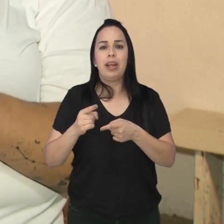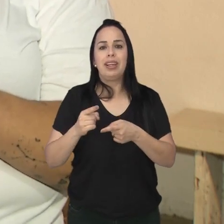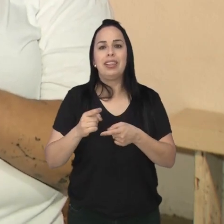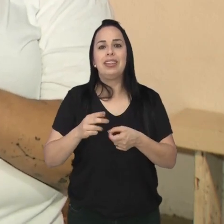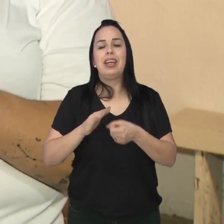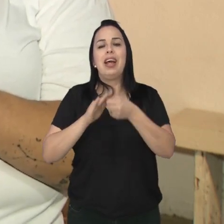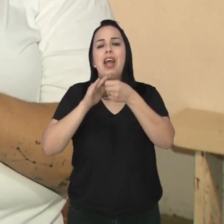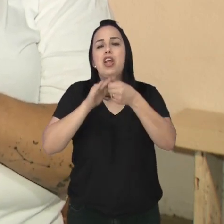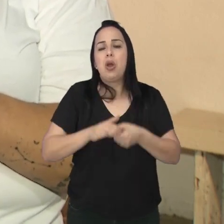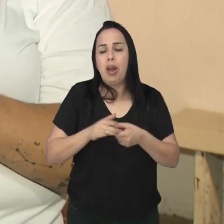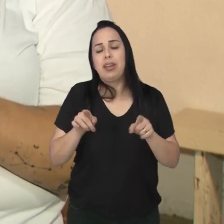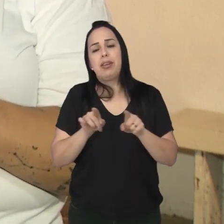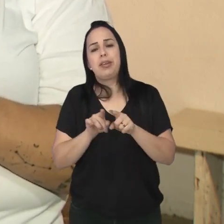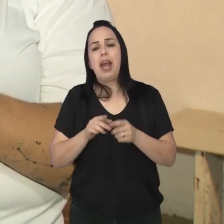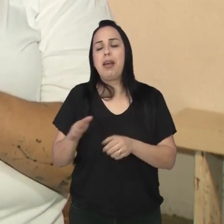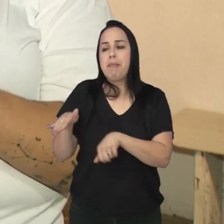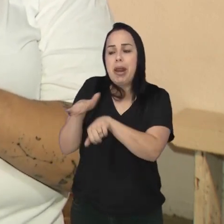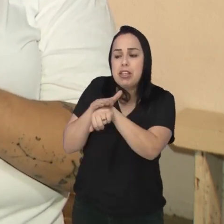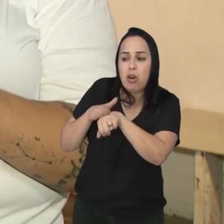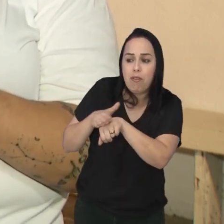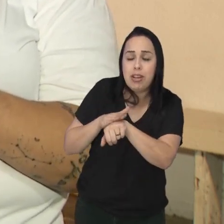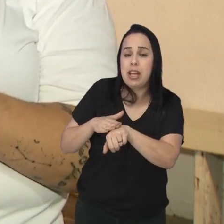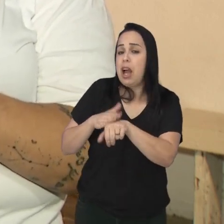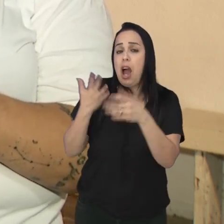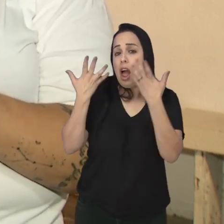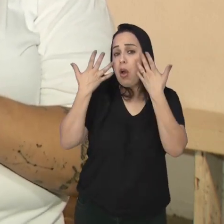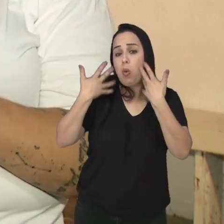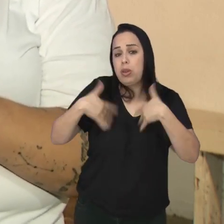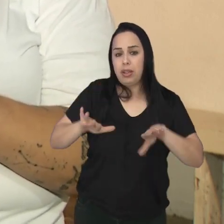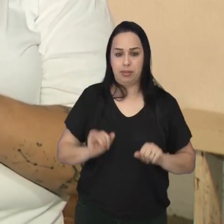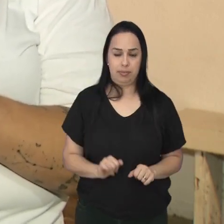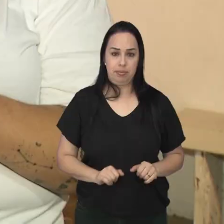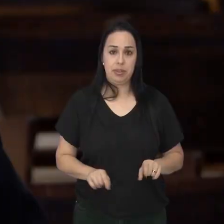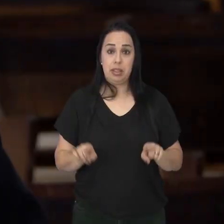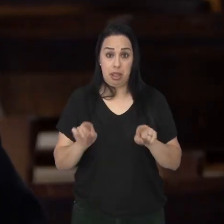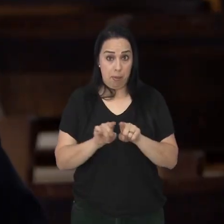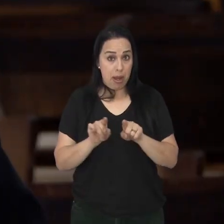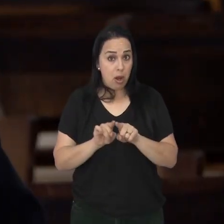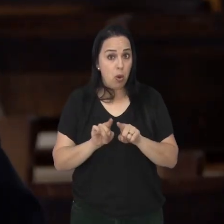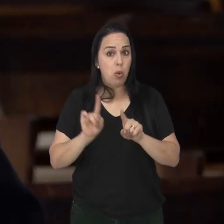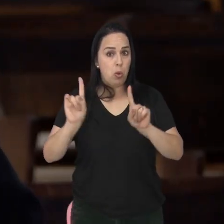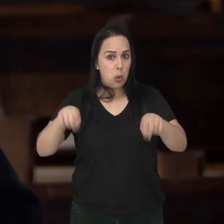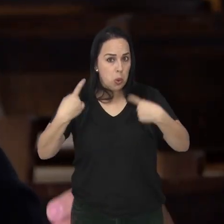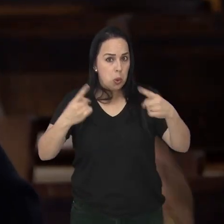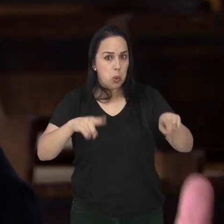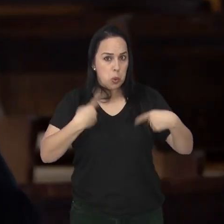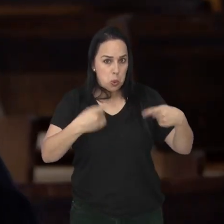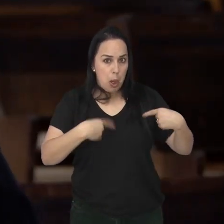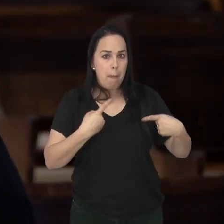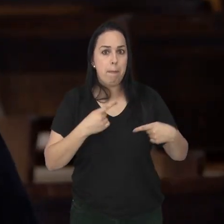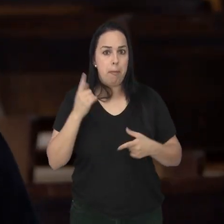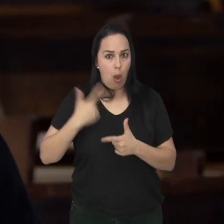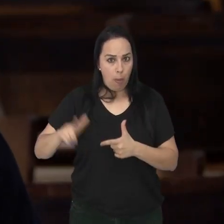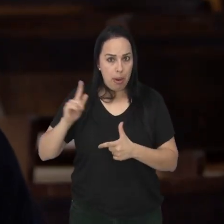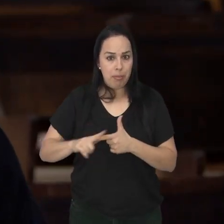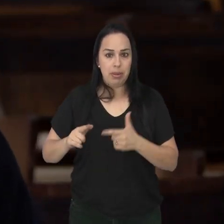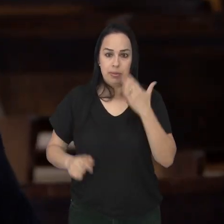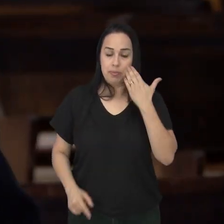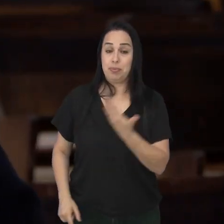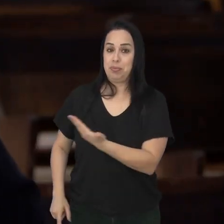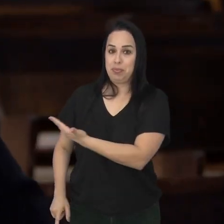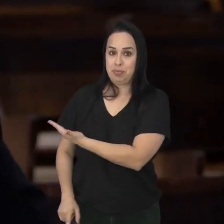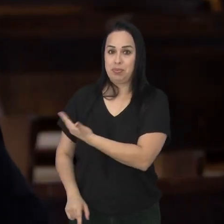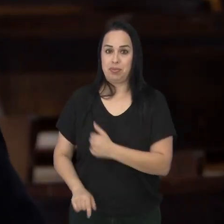intolerância, que é conversa, que é uma coisa natural, né? Quem também já enfrentou uma situação de